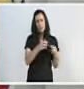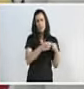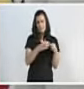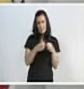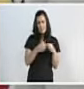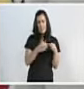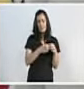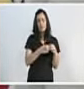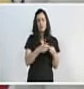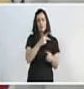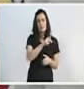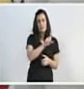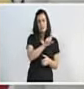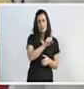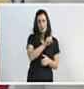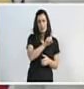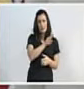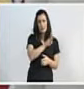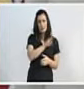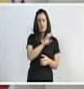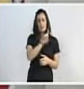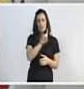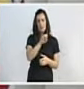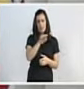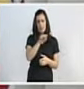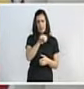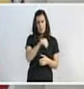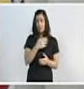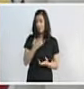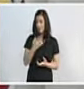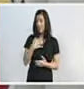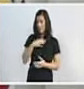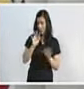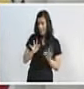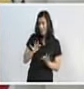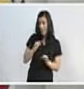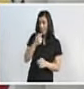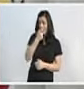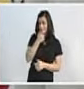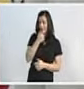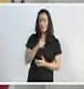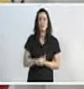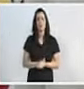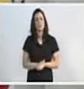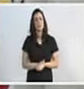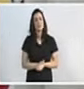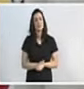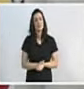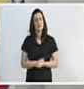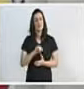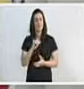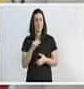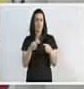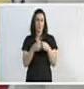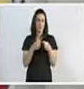vereador Maquim da Rosa, os dois, então, pronto. Está feliz agora, vereador Becker? Então tá bom. Se o partido da